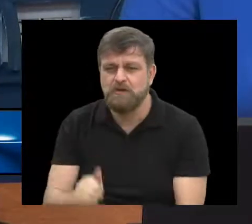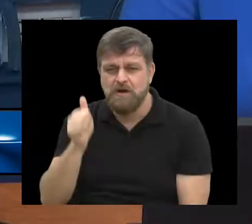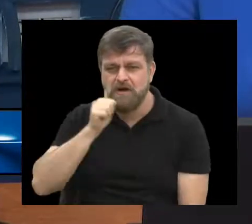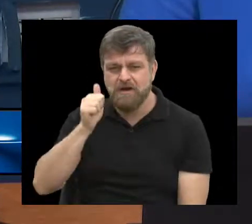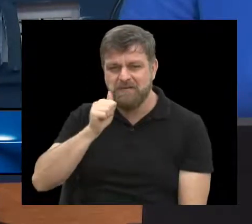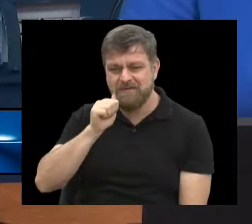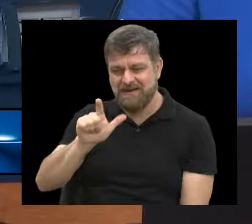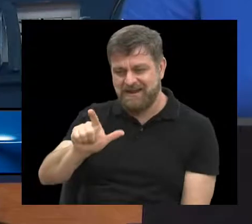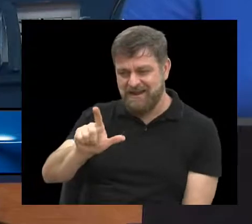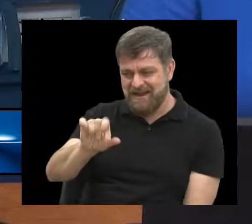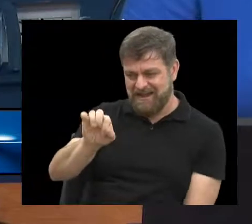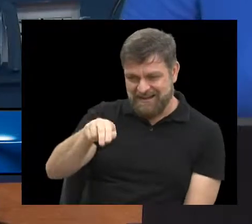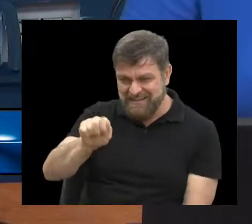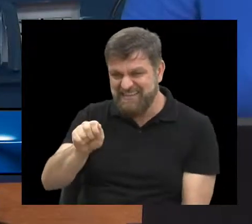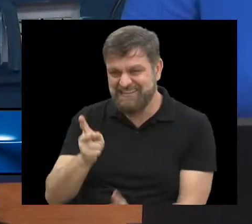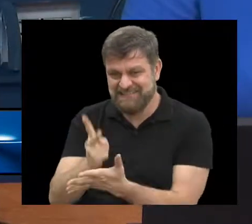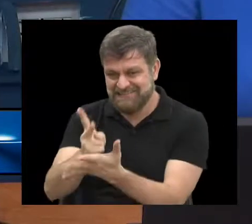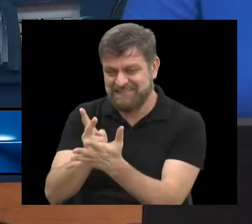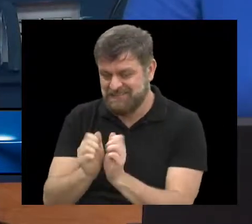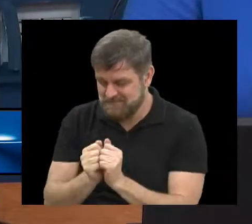ela está sempre junto também.